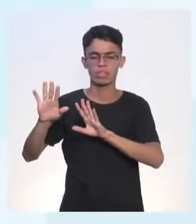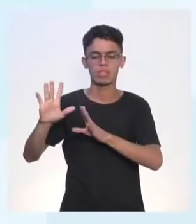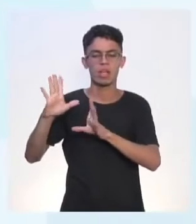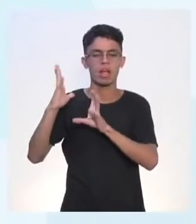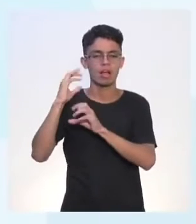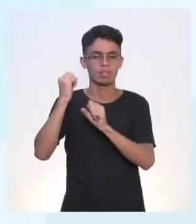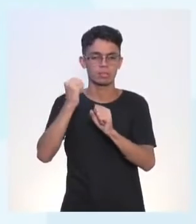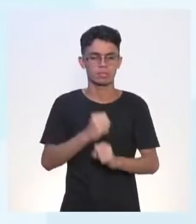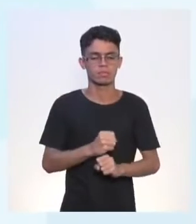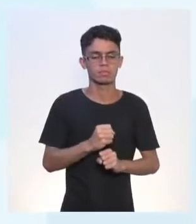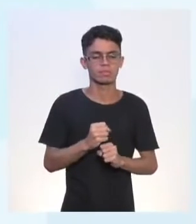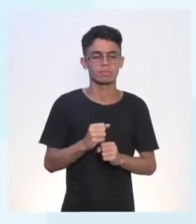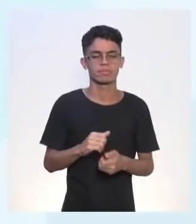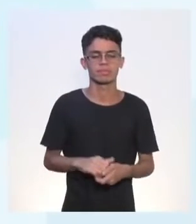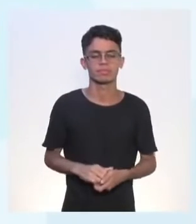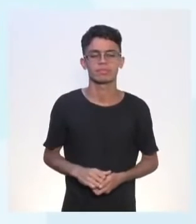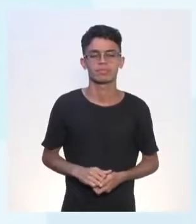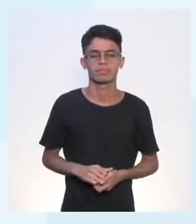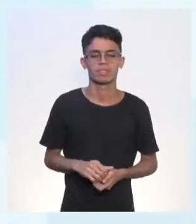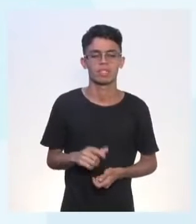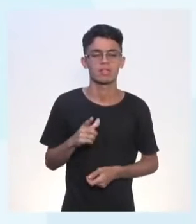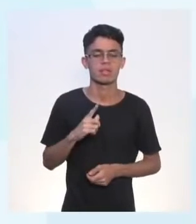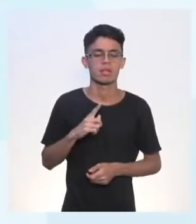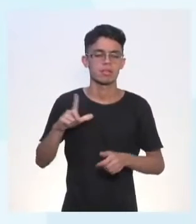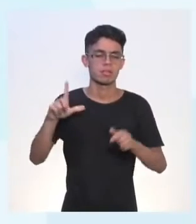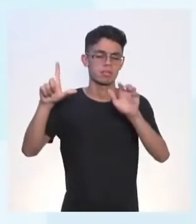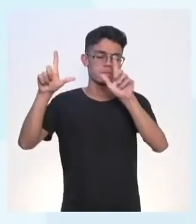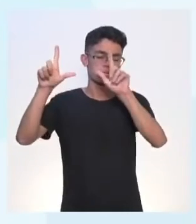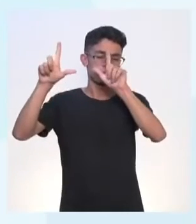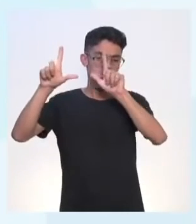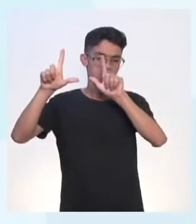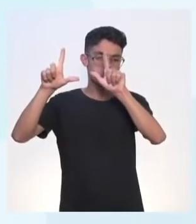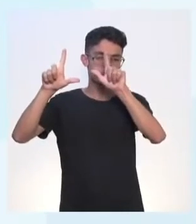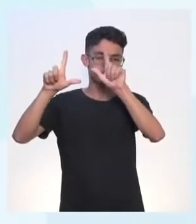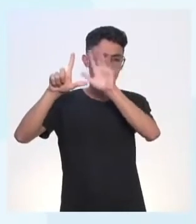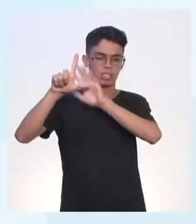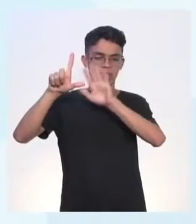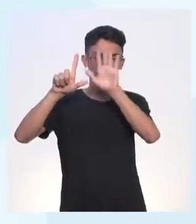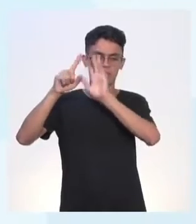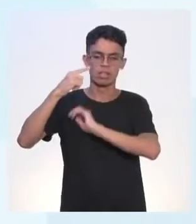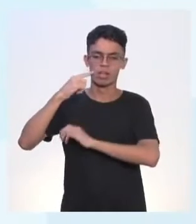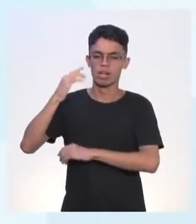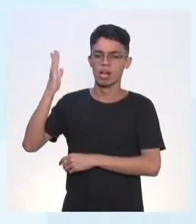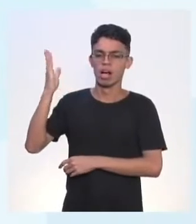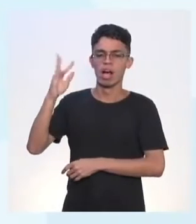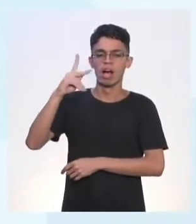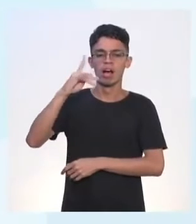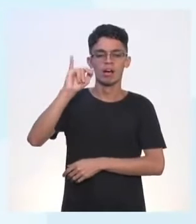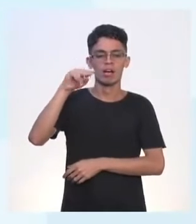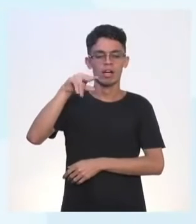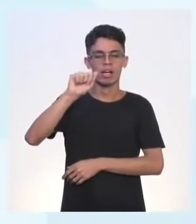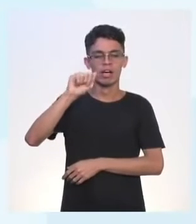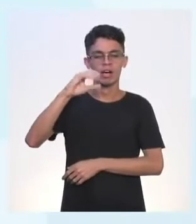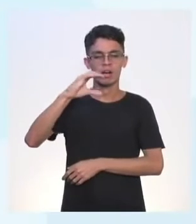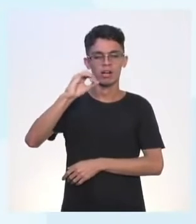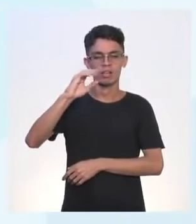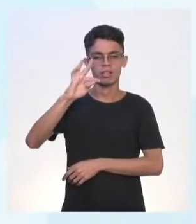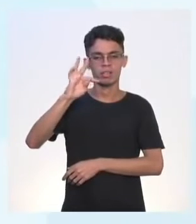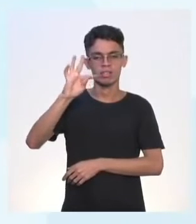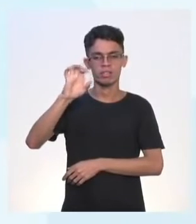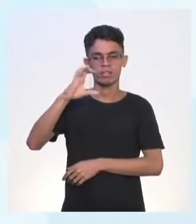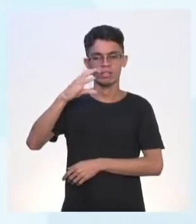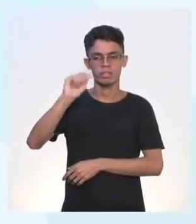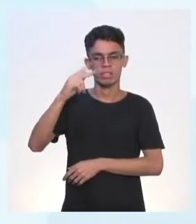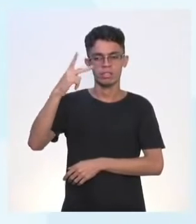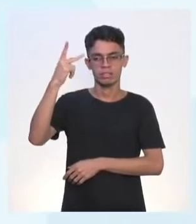República. E aqui nós temos aqui essa imagem aí do acervo da Pinacoteca, aqui em São Paulo, lá,